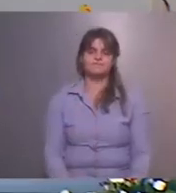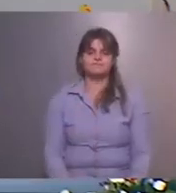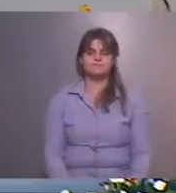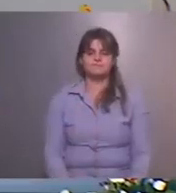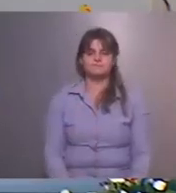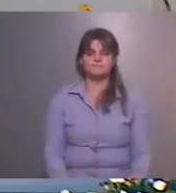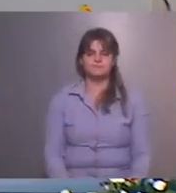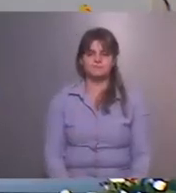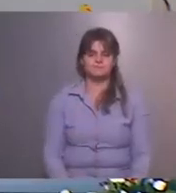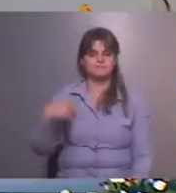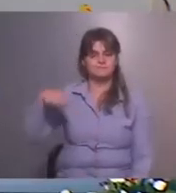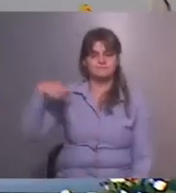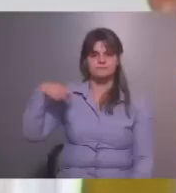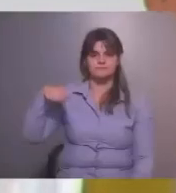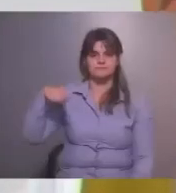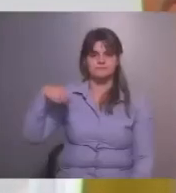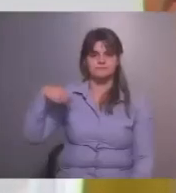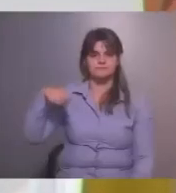mim.